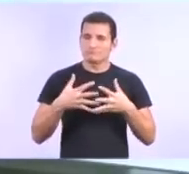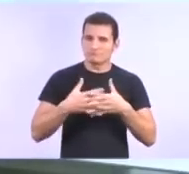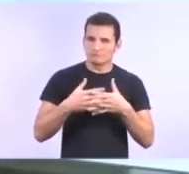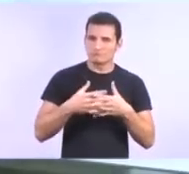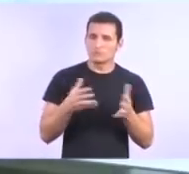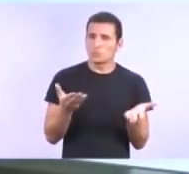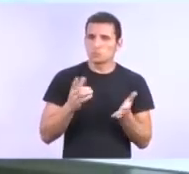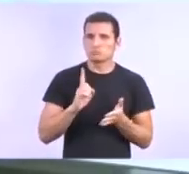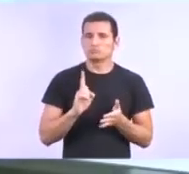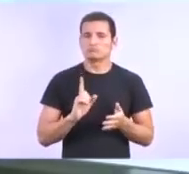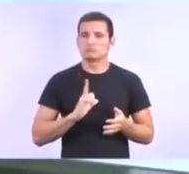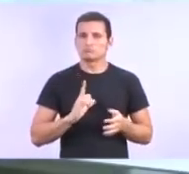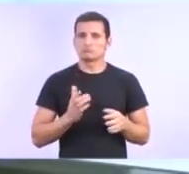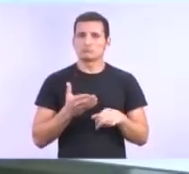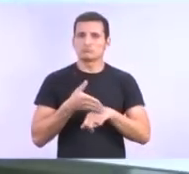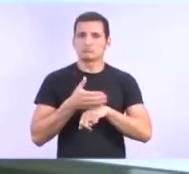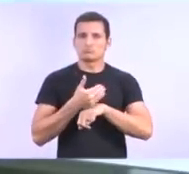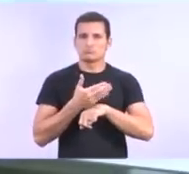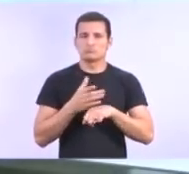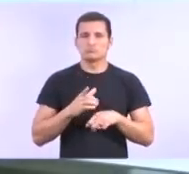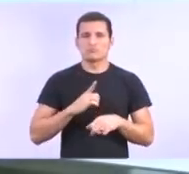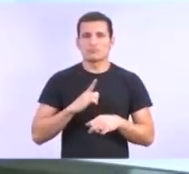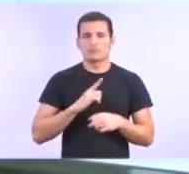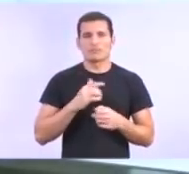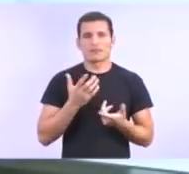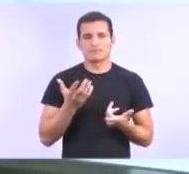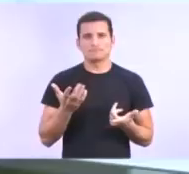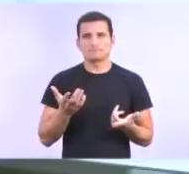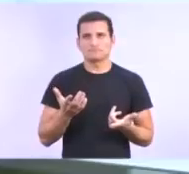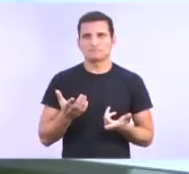né? Você tem alguns garotos aí, até